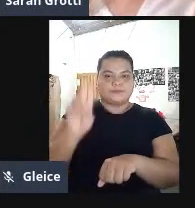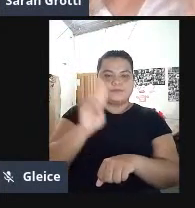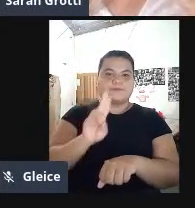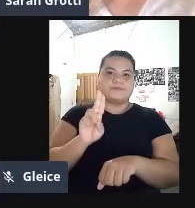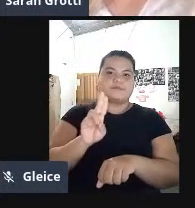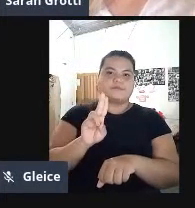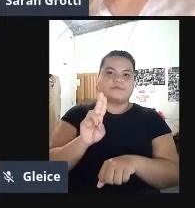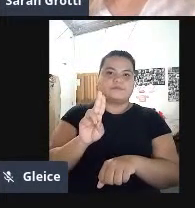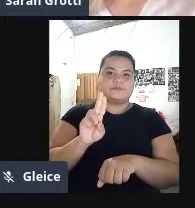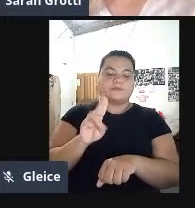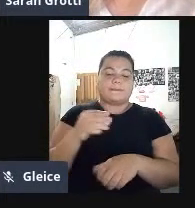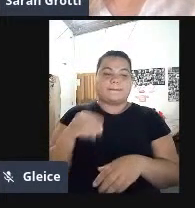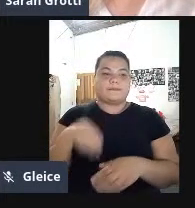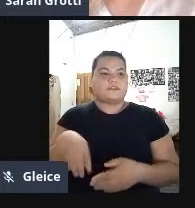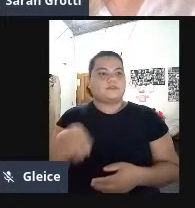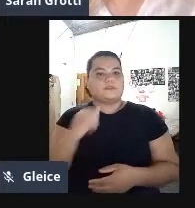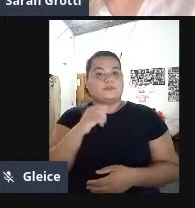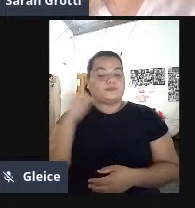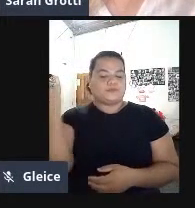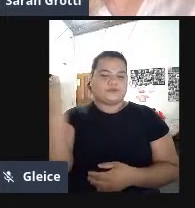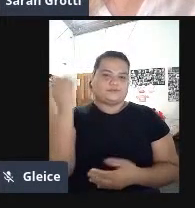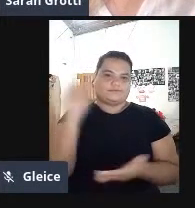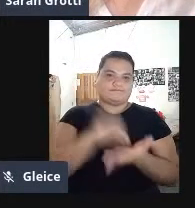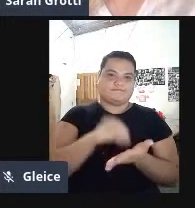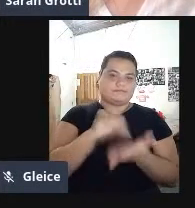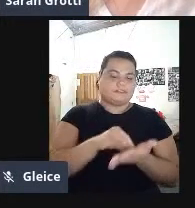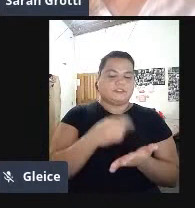absorção completa da proteína.